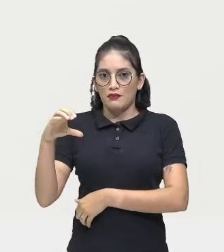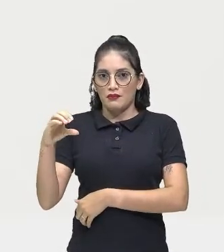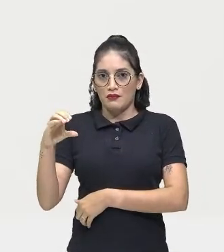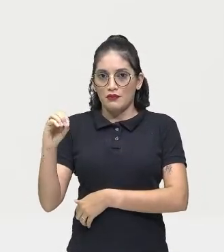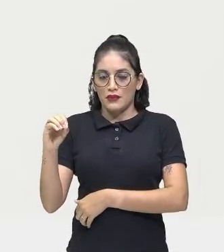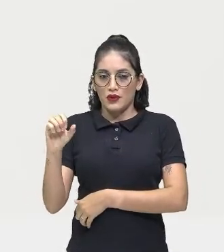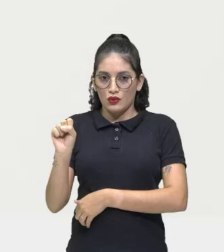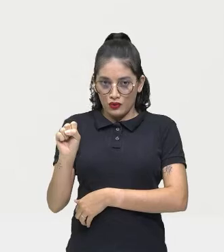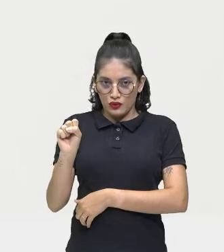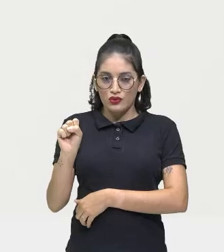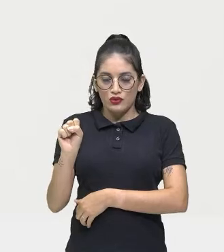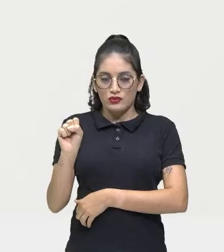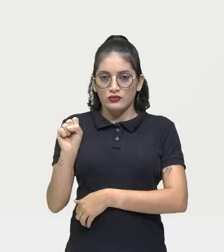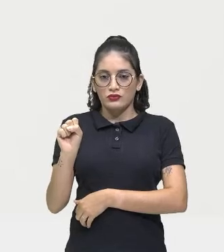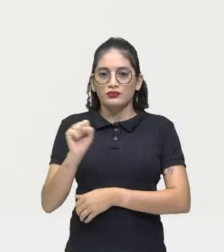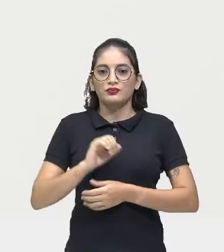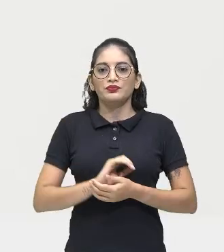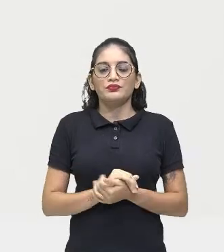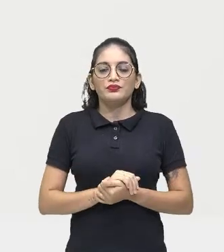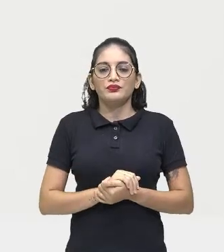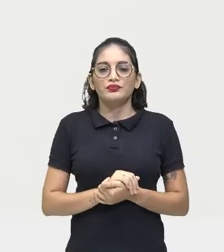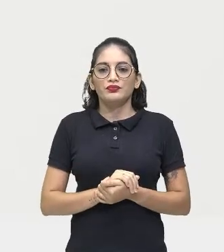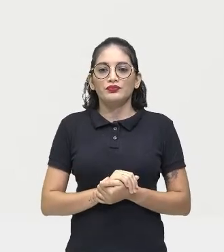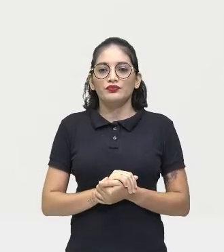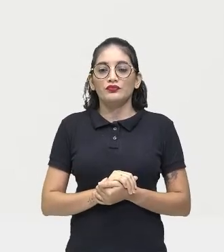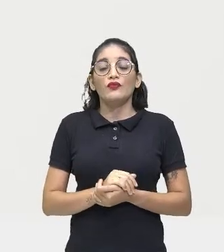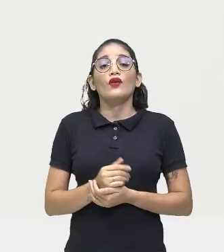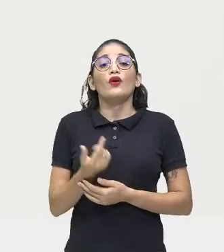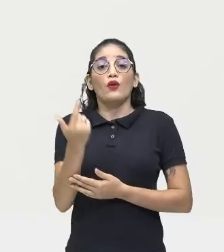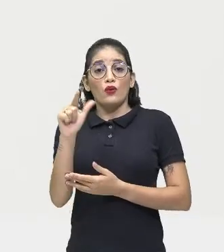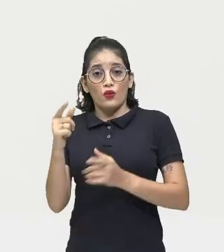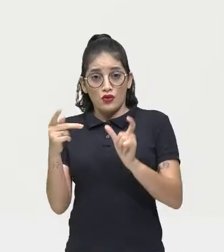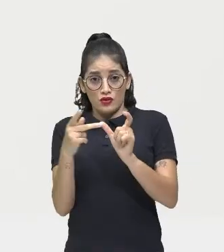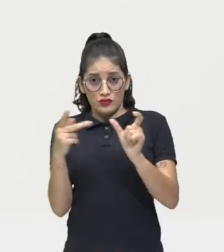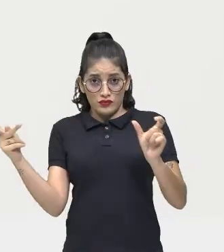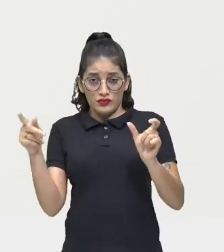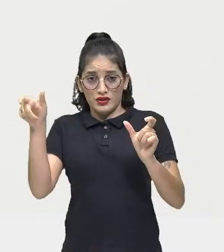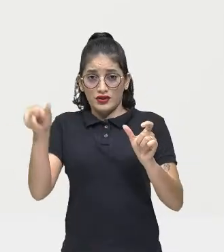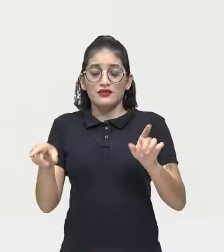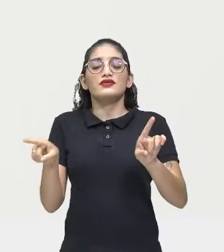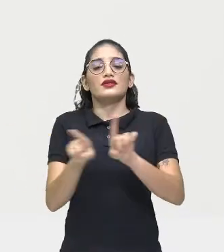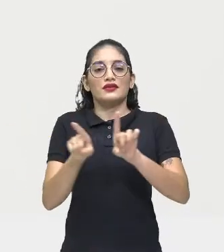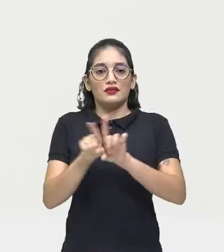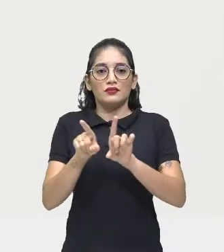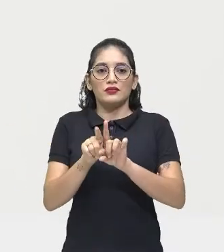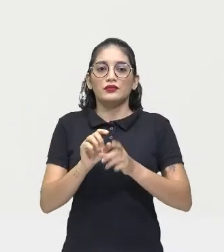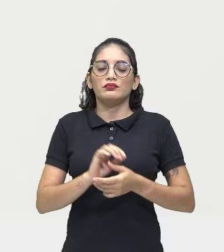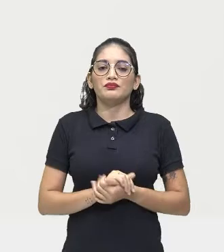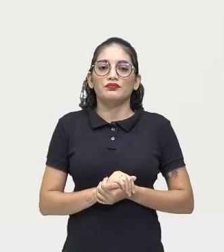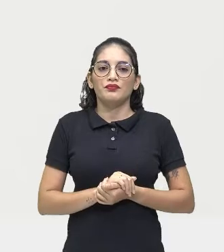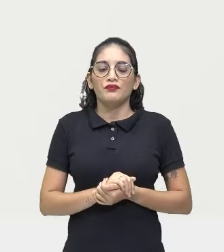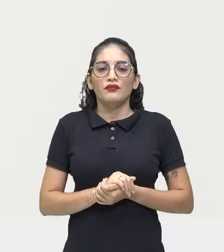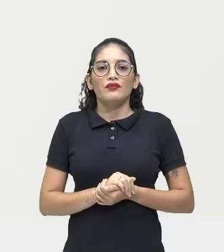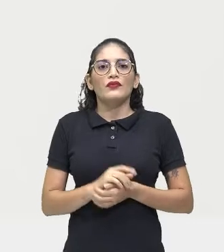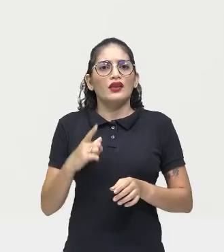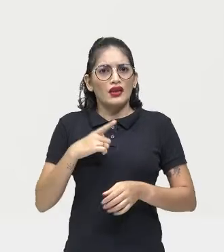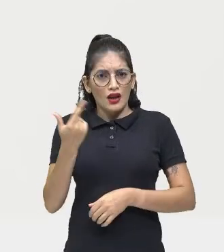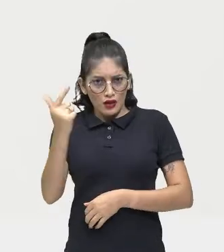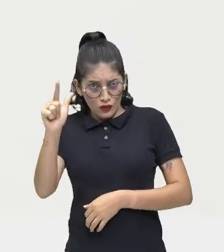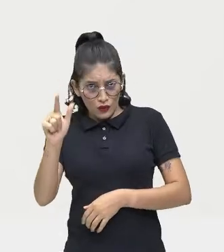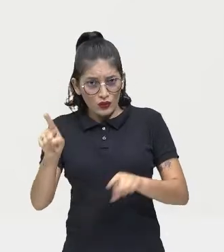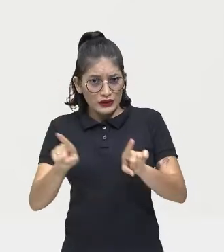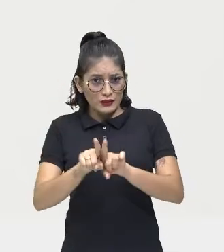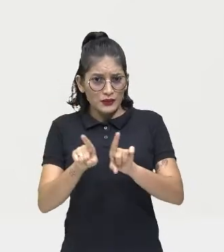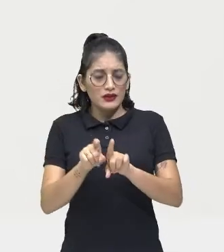Animais ectotérmicos. Outro predicativo do sujeito, ok? Tem o outro enunciado